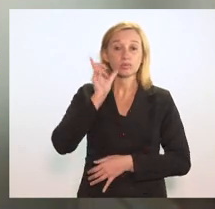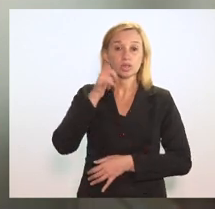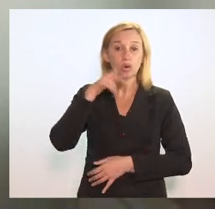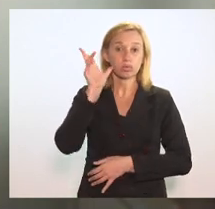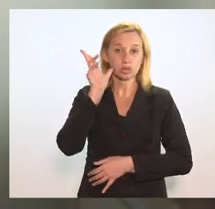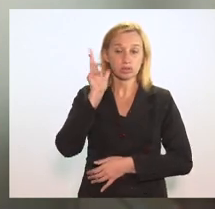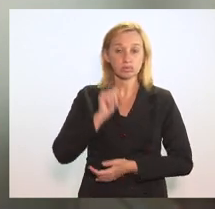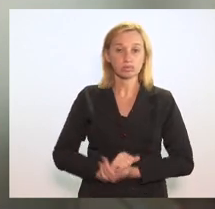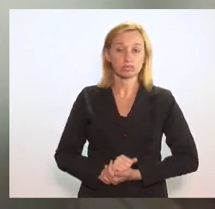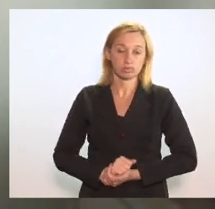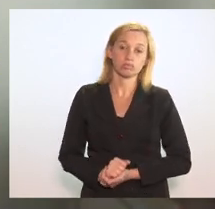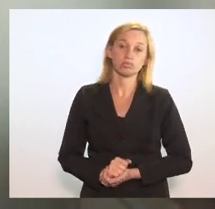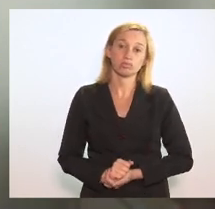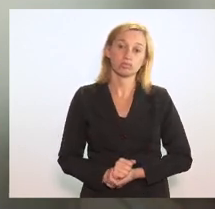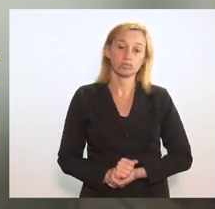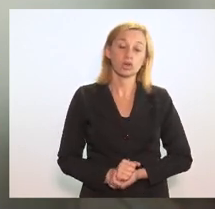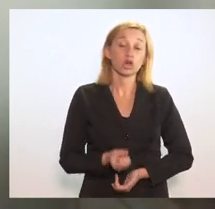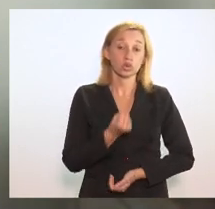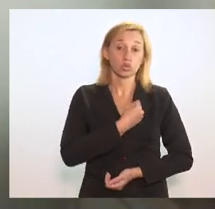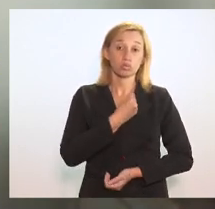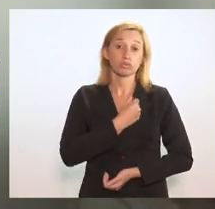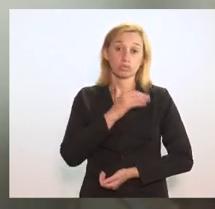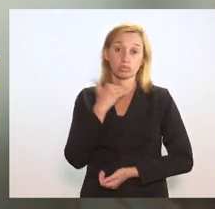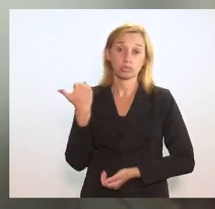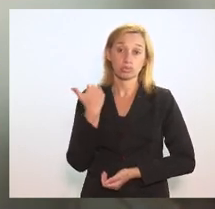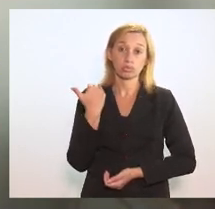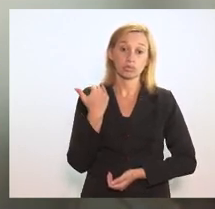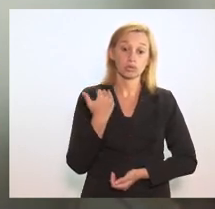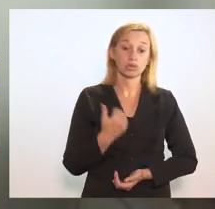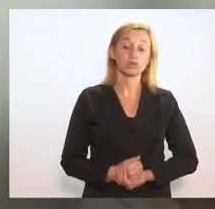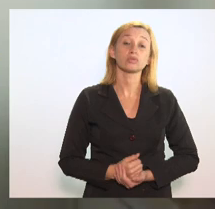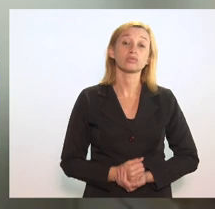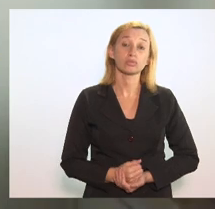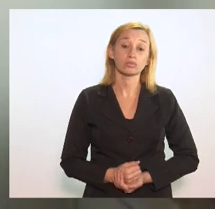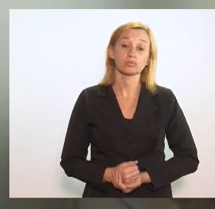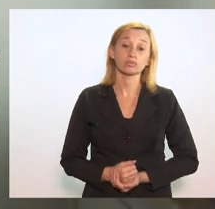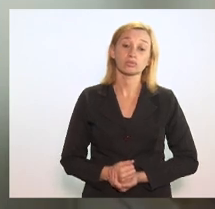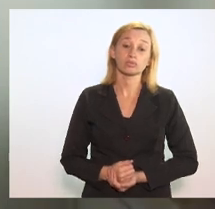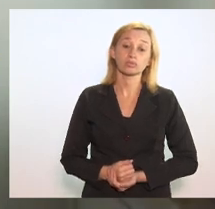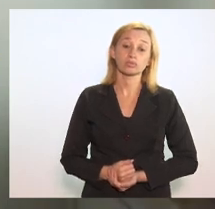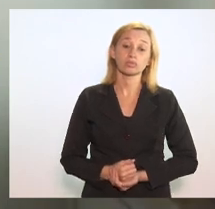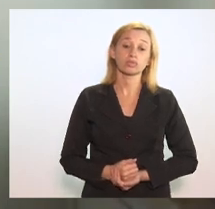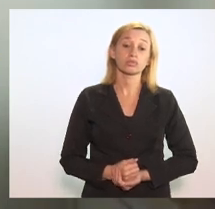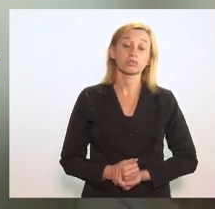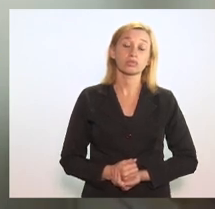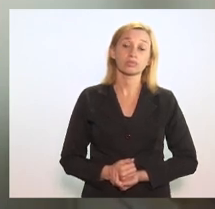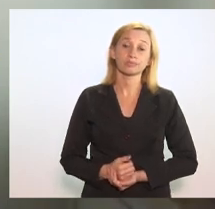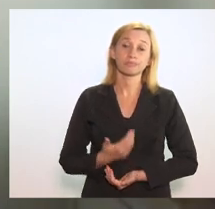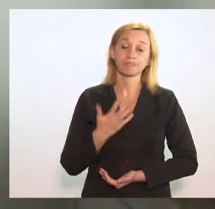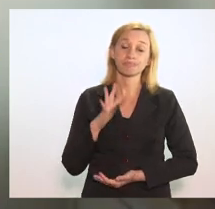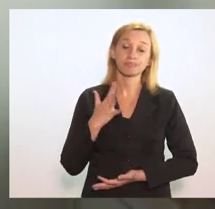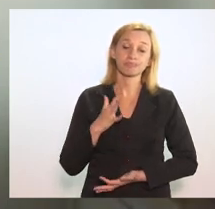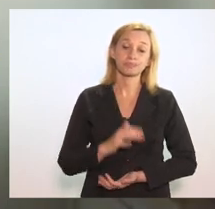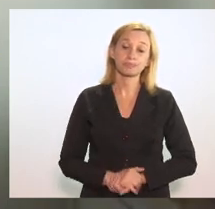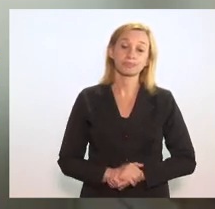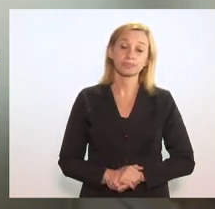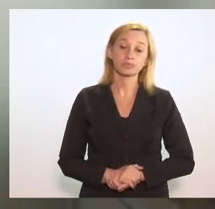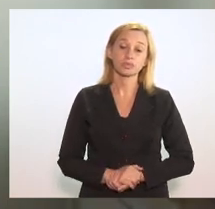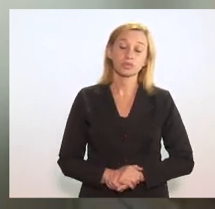Anteontem, o número de mortes diárias no Brasil esteve no patamar